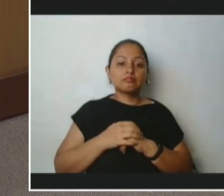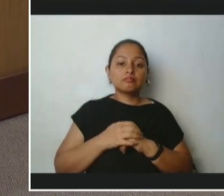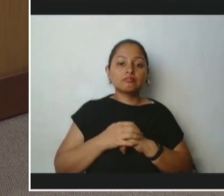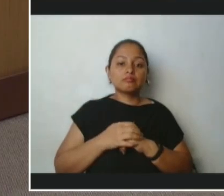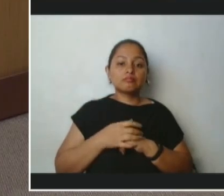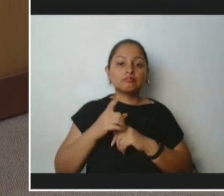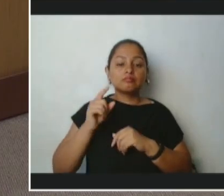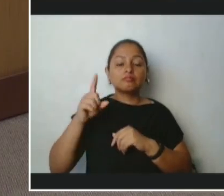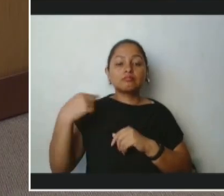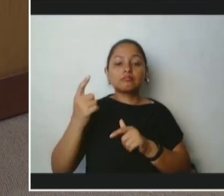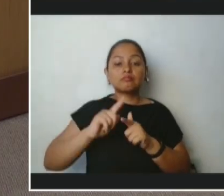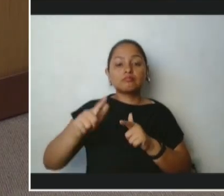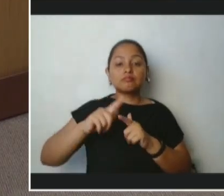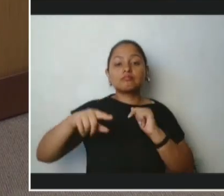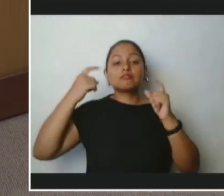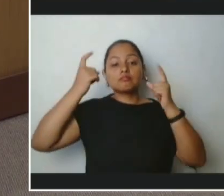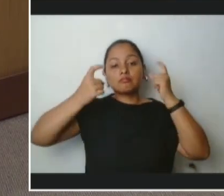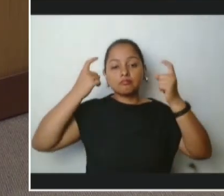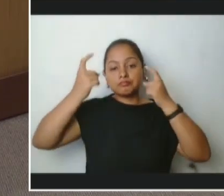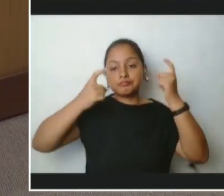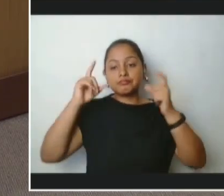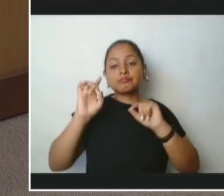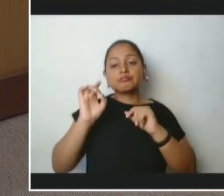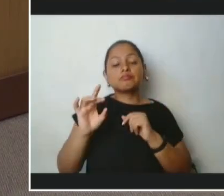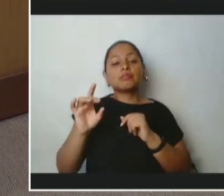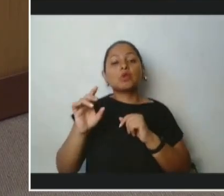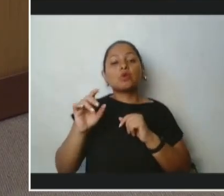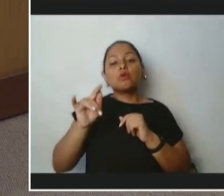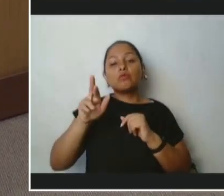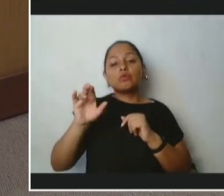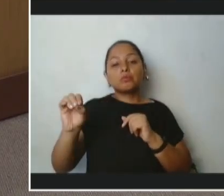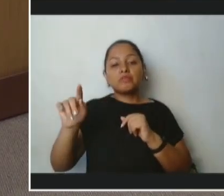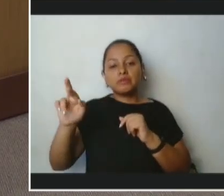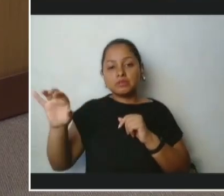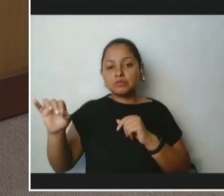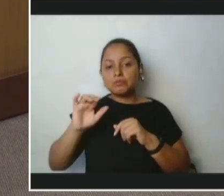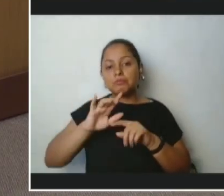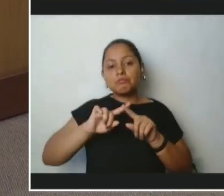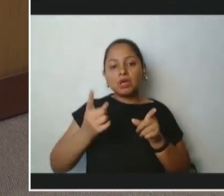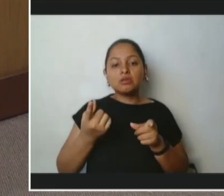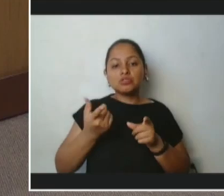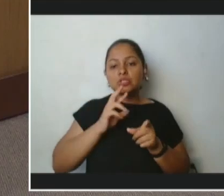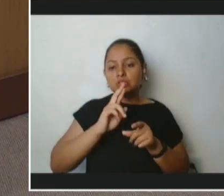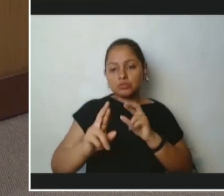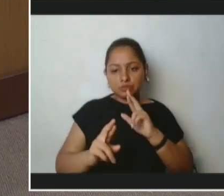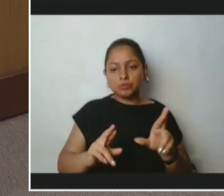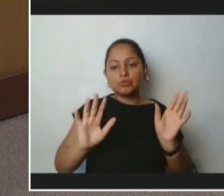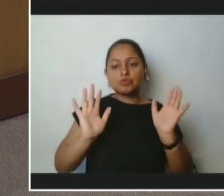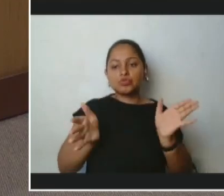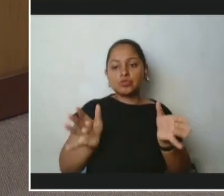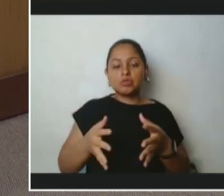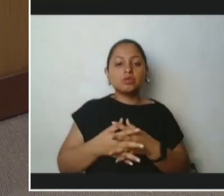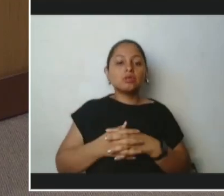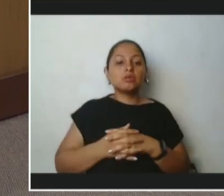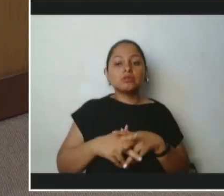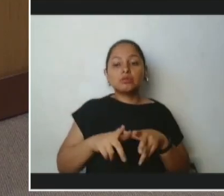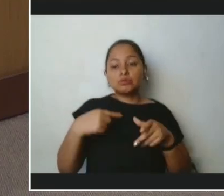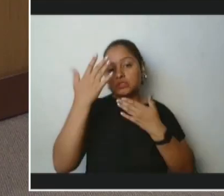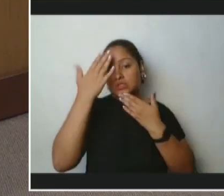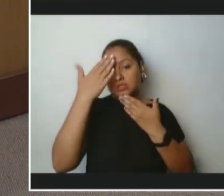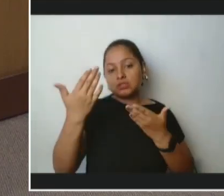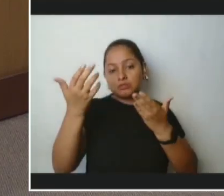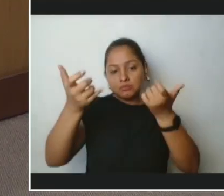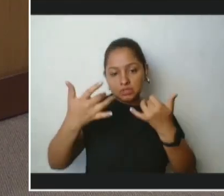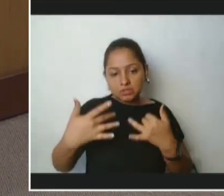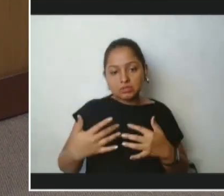mas acredito que foi sanada as dúvidas. Então, a gente agradece pela explanação e a gente fica à disposição também. A Câmara Municipal de